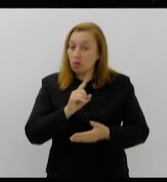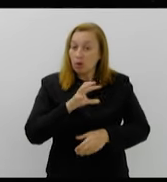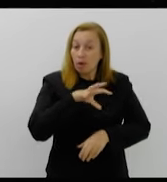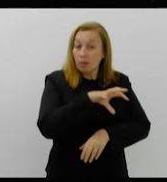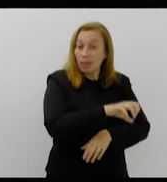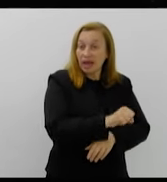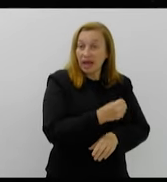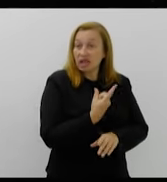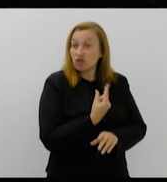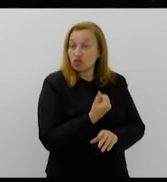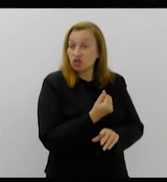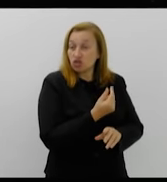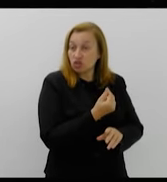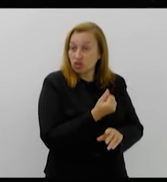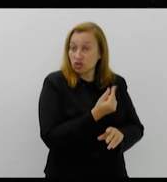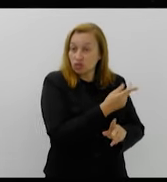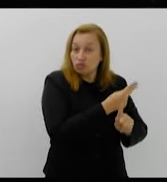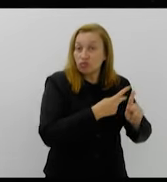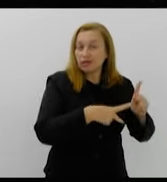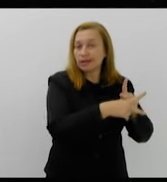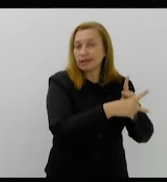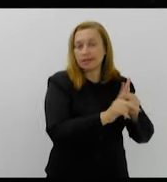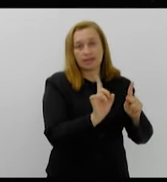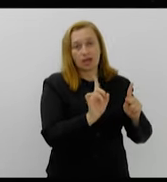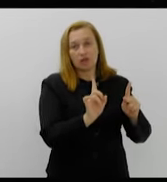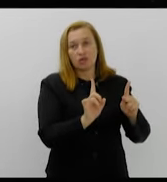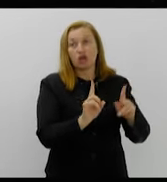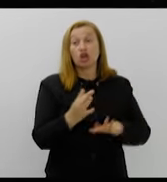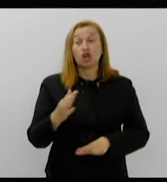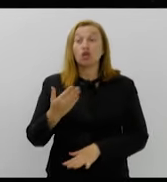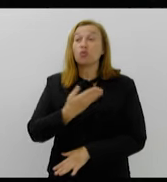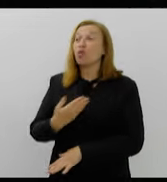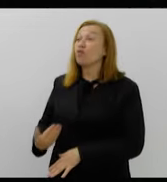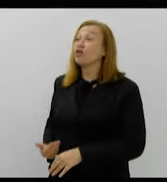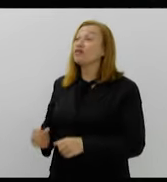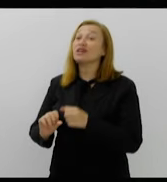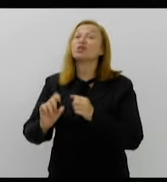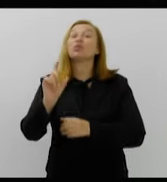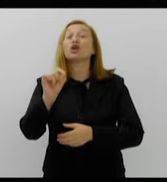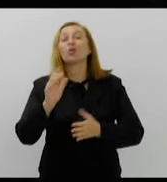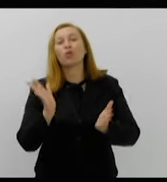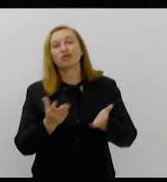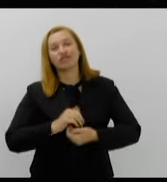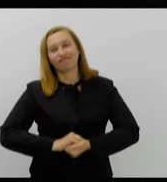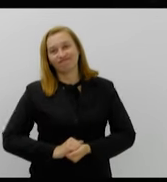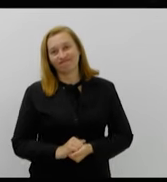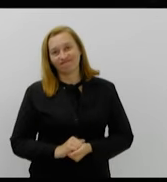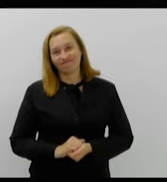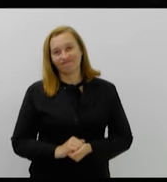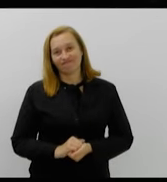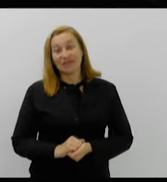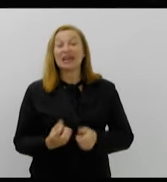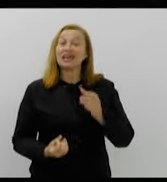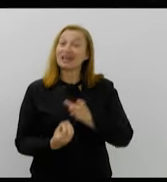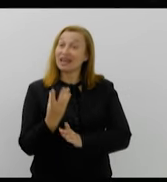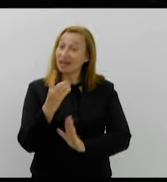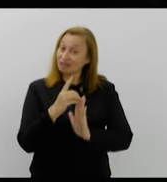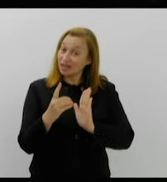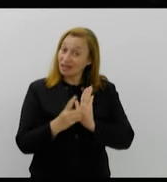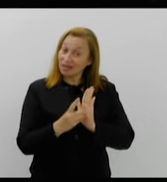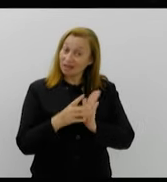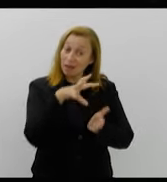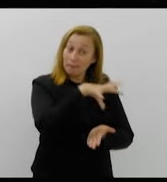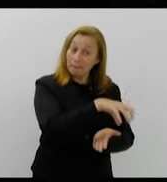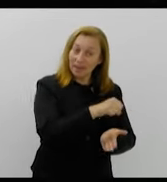no fundo único do Rio previdência e o que o governo tá fazendo hoje é por decreto mexer no